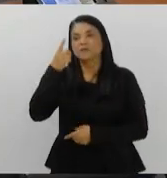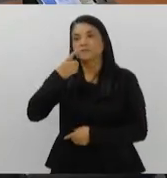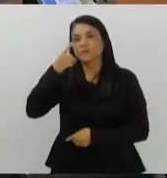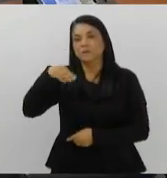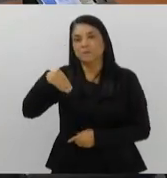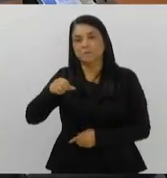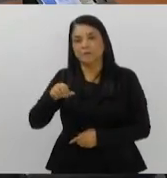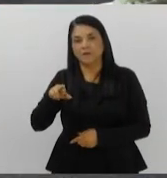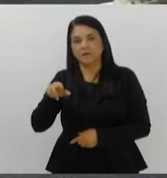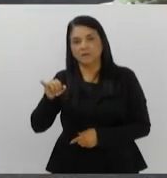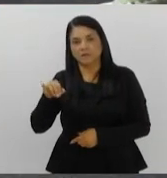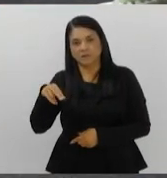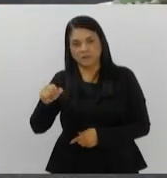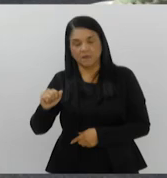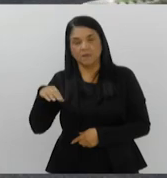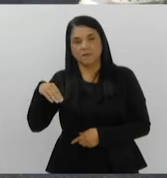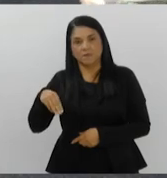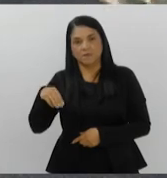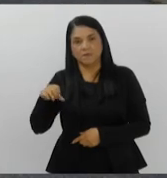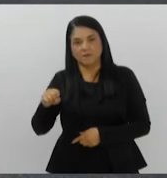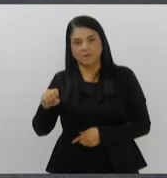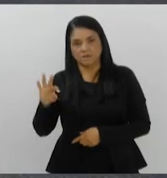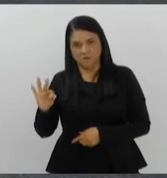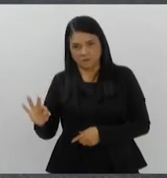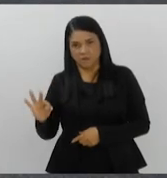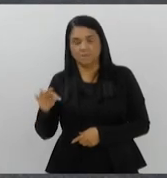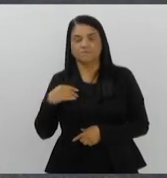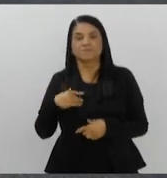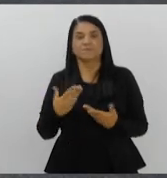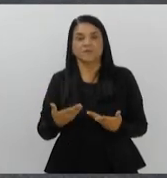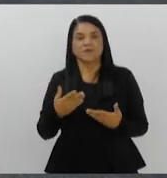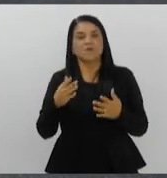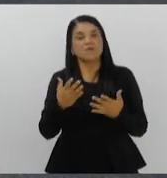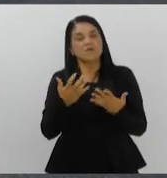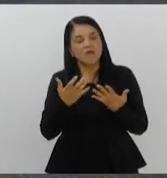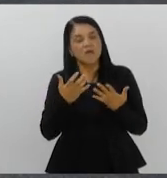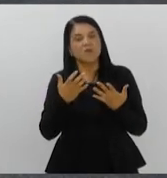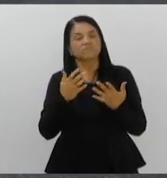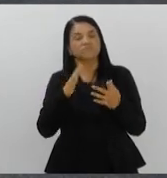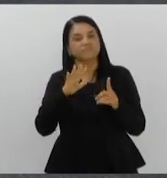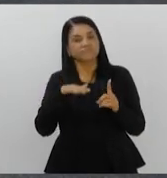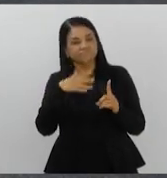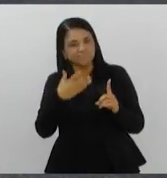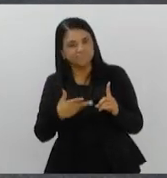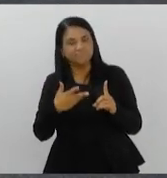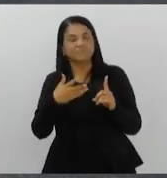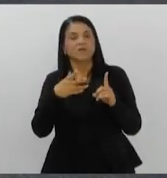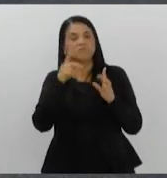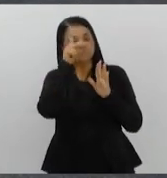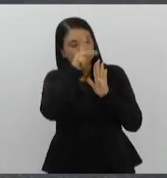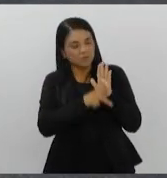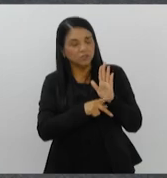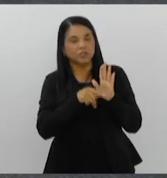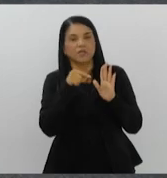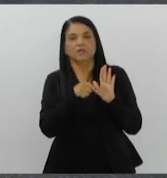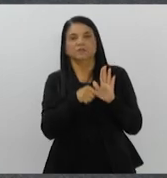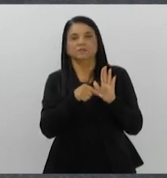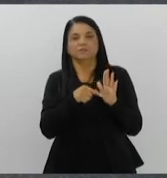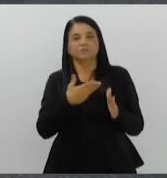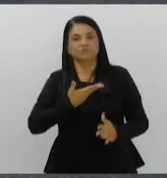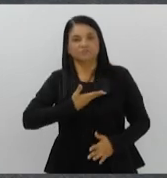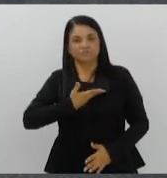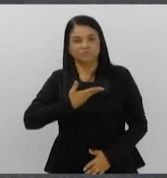MST. Obrigada, presidenta. Também queria elogiar e saudar o projeto do nosso